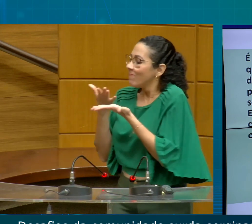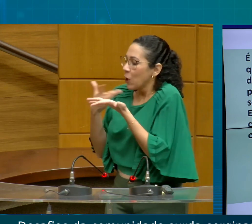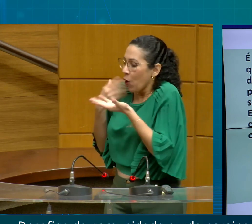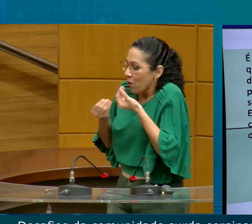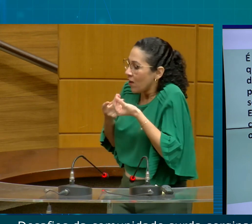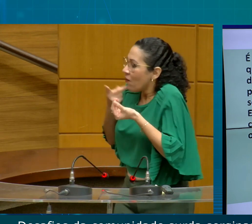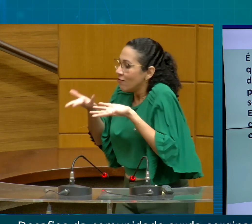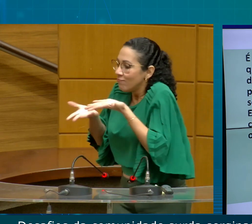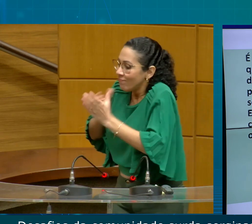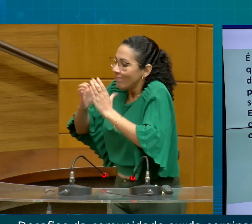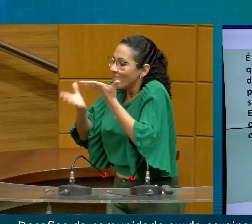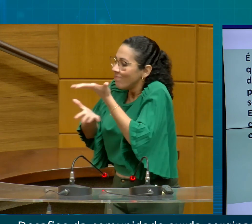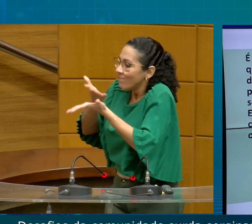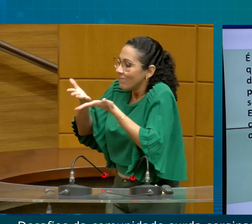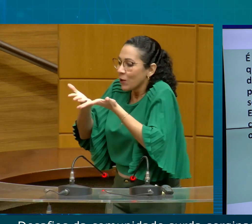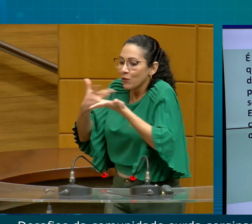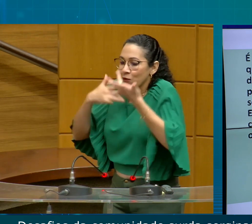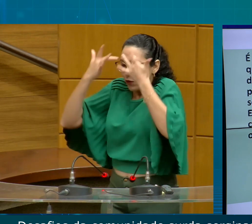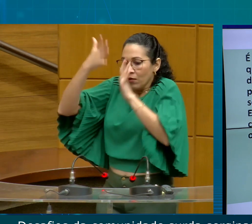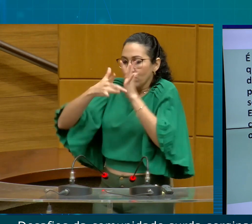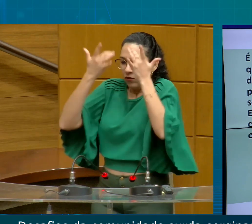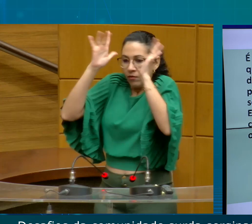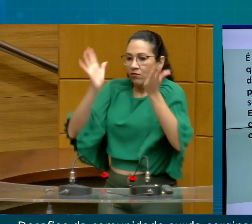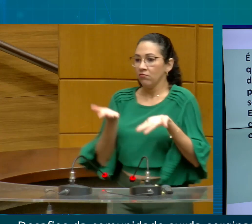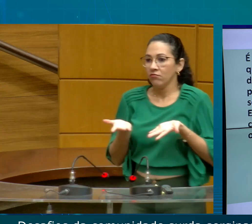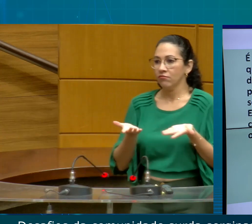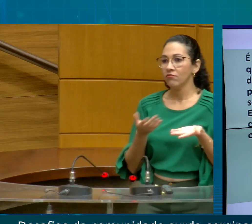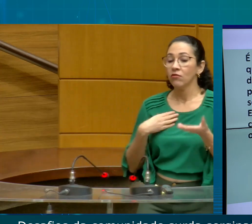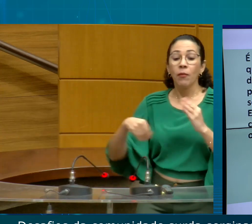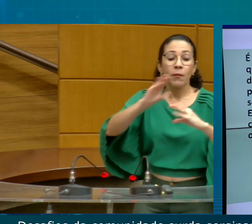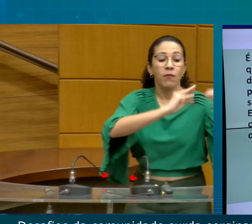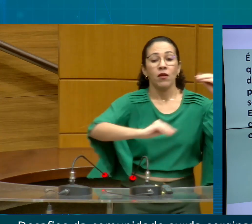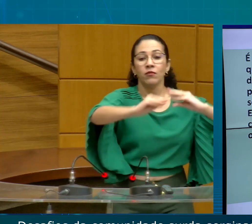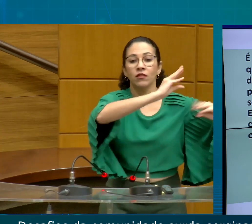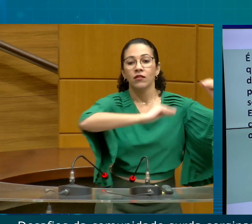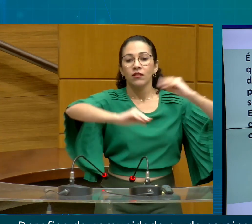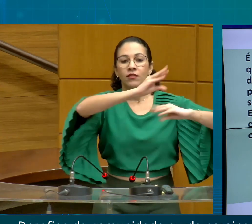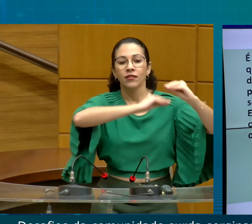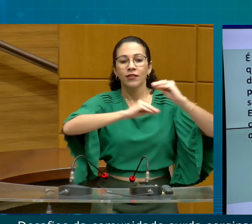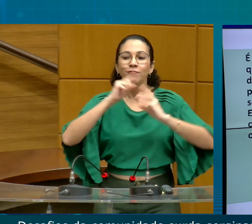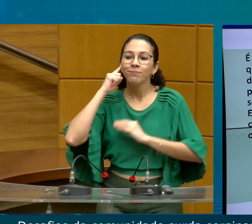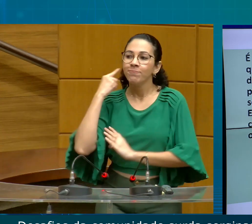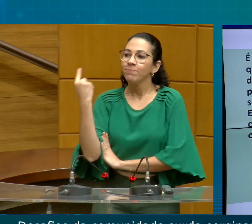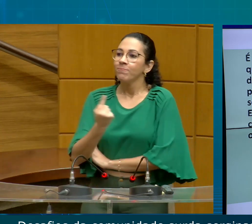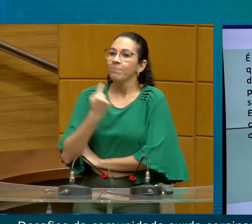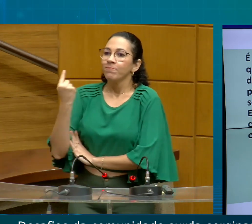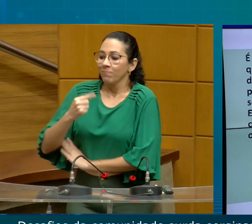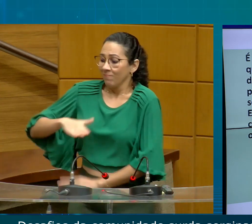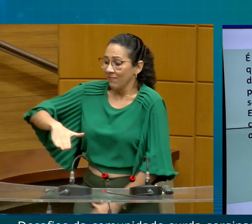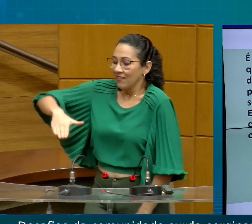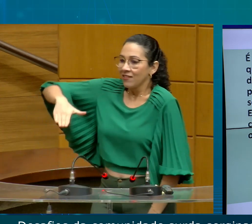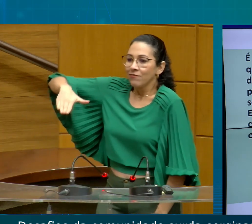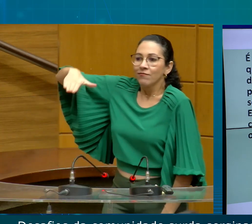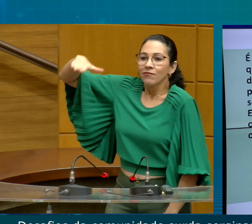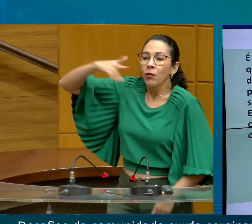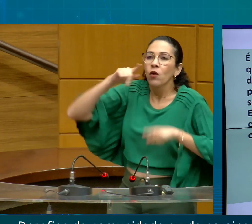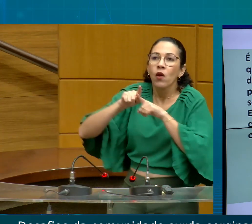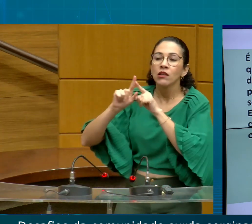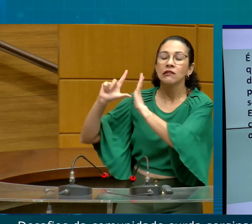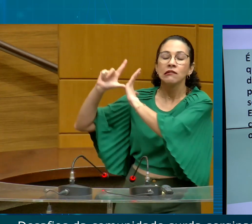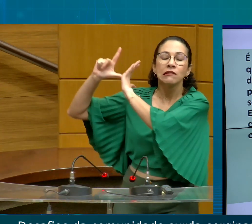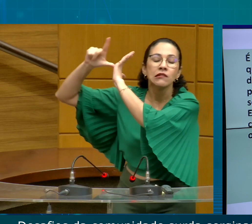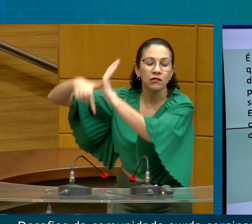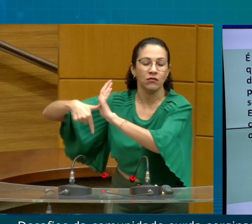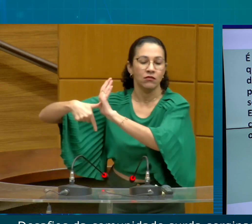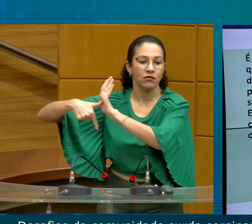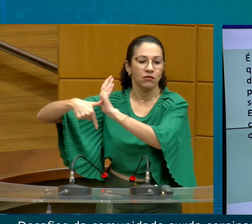matéria obrigatória, como é que o ouvinte vai conseguir, né, se comunicar? Ah, eu não sei, eu vou conversar aqui com o meu grupo. E o surdo vai continuar